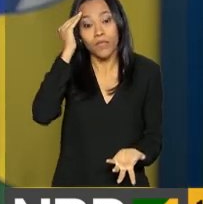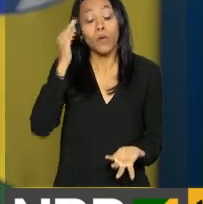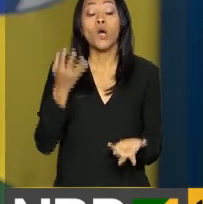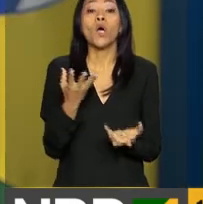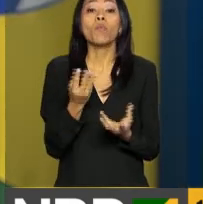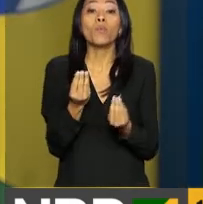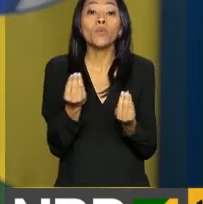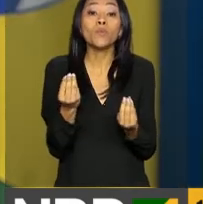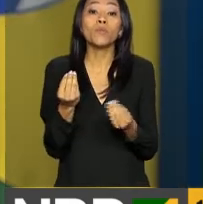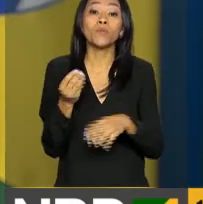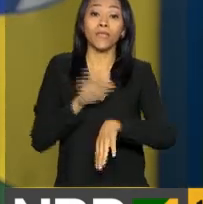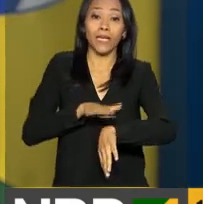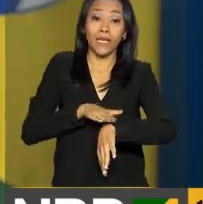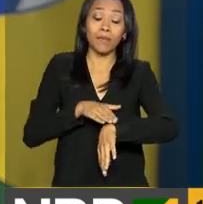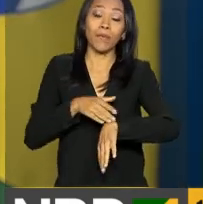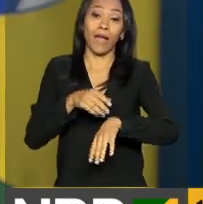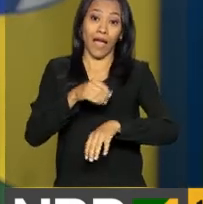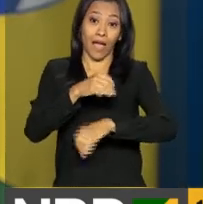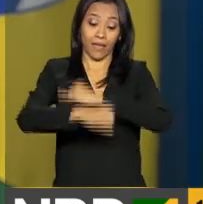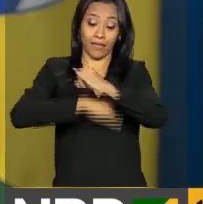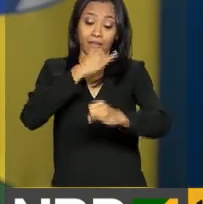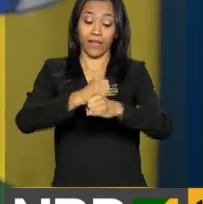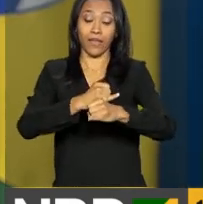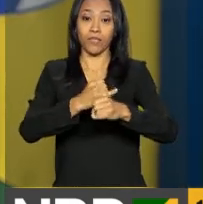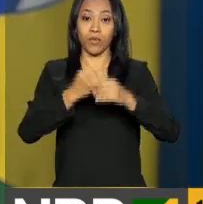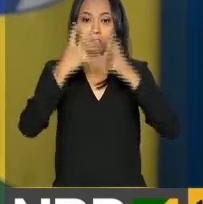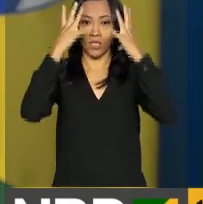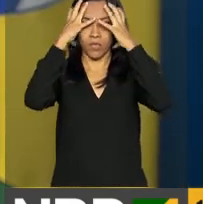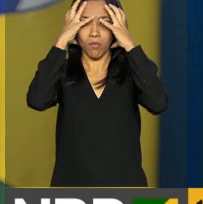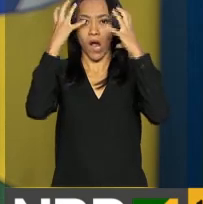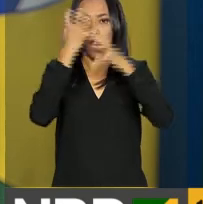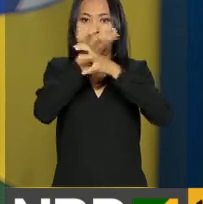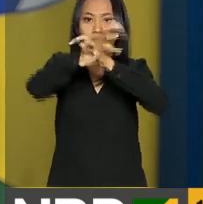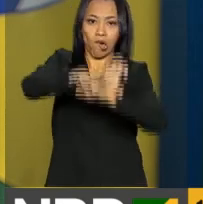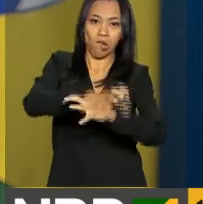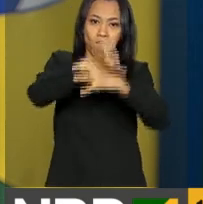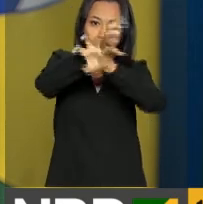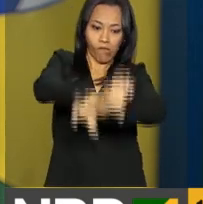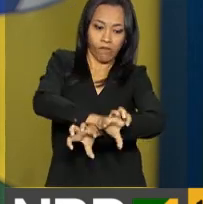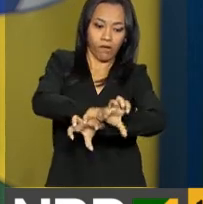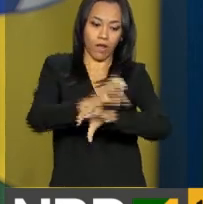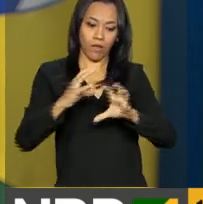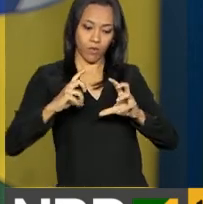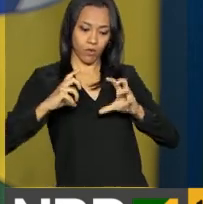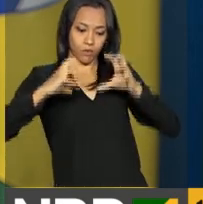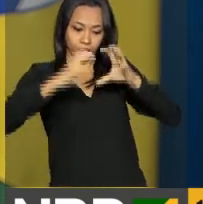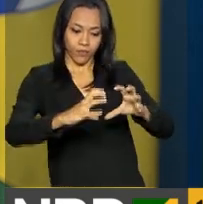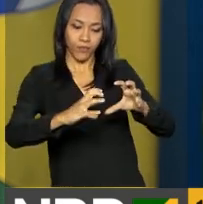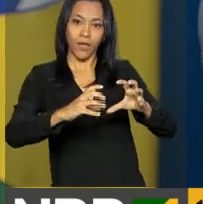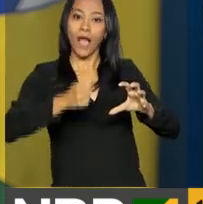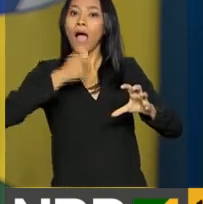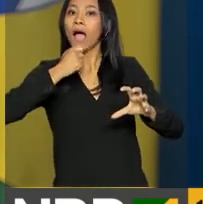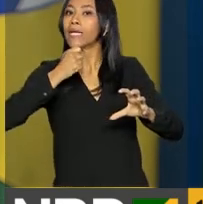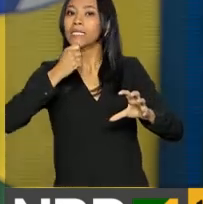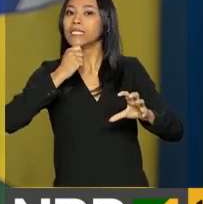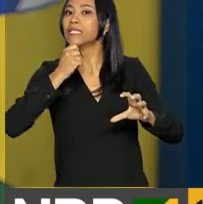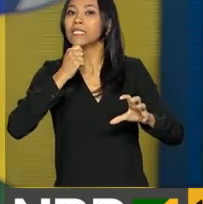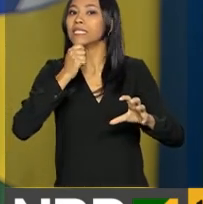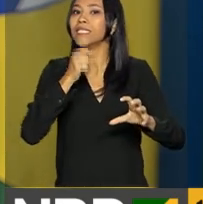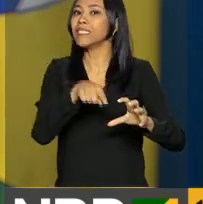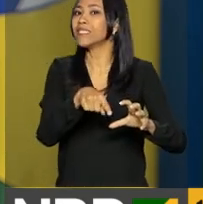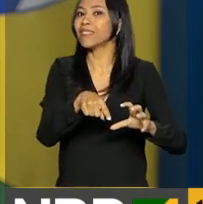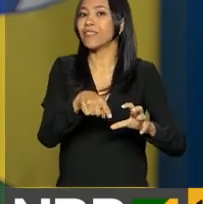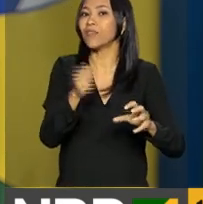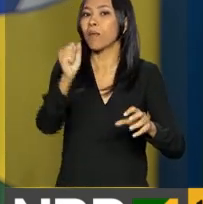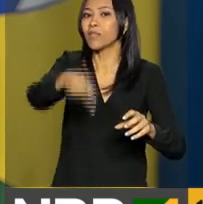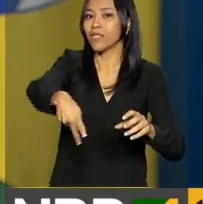produziu uma caveirinha digitando alguma coisa e dizendo: eu ainda não me aposentei, como se para se aposentar levasse